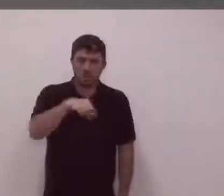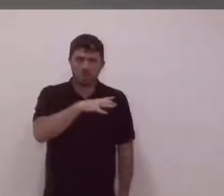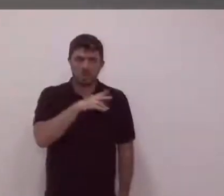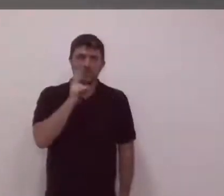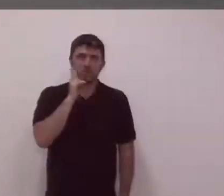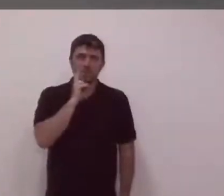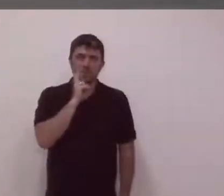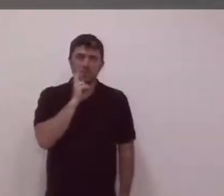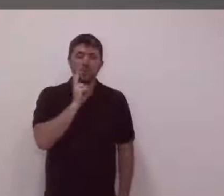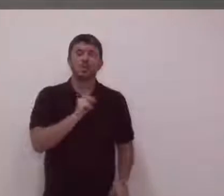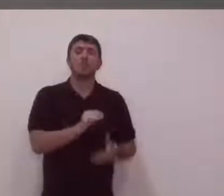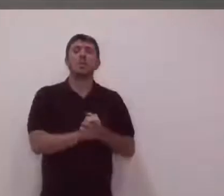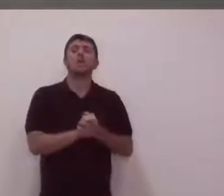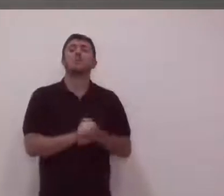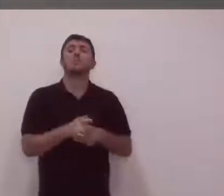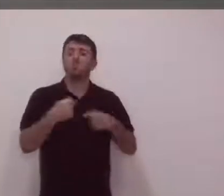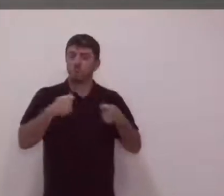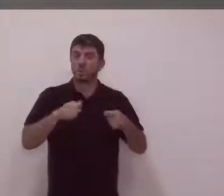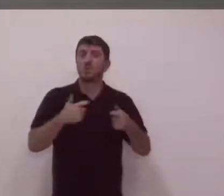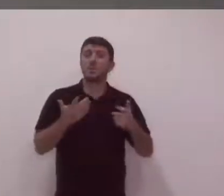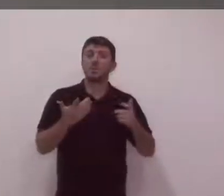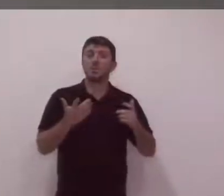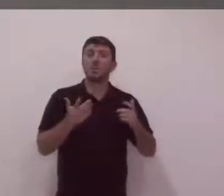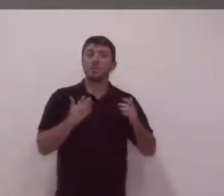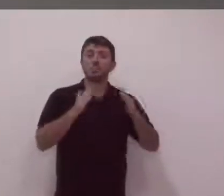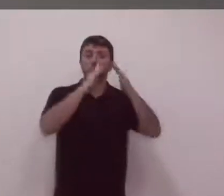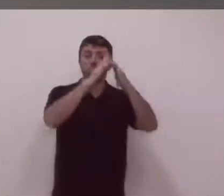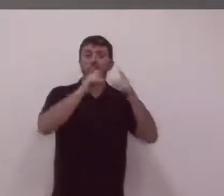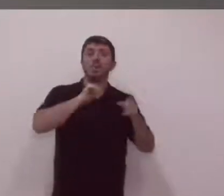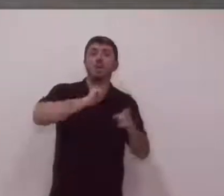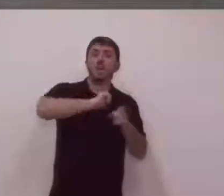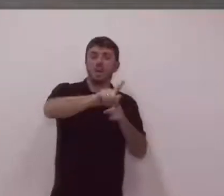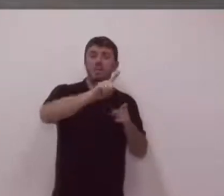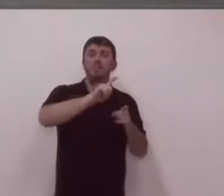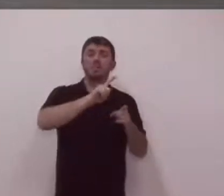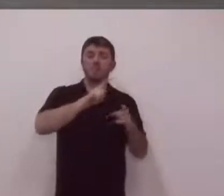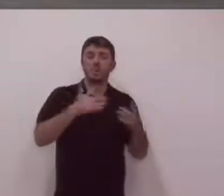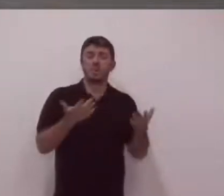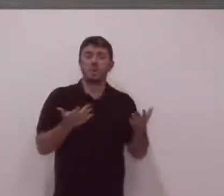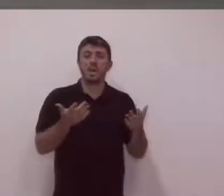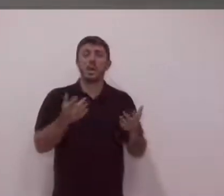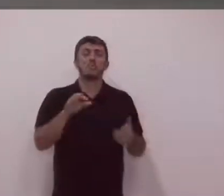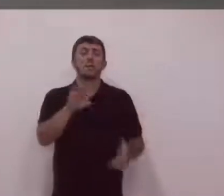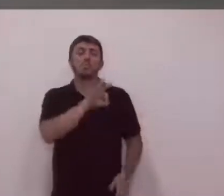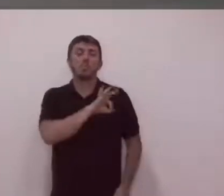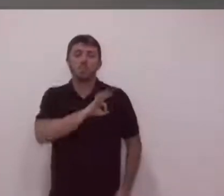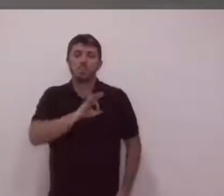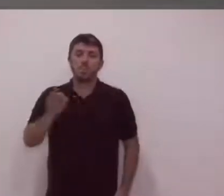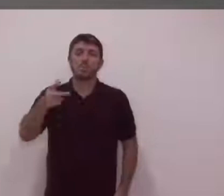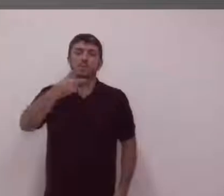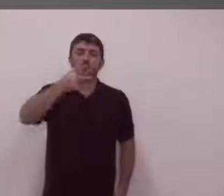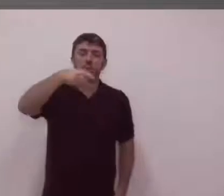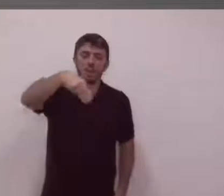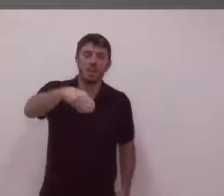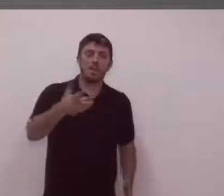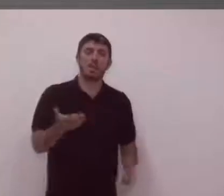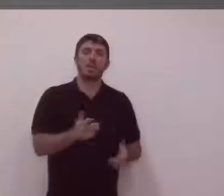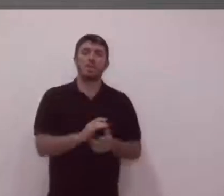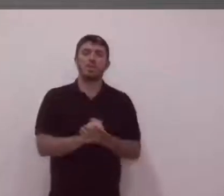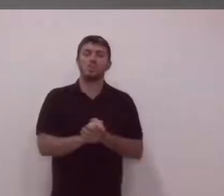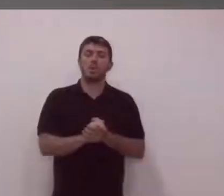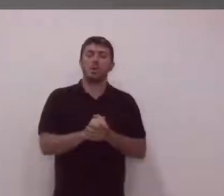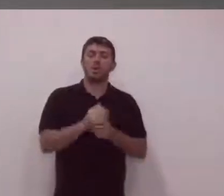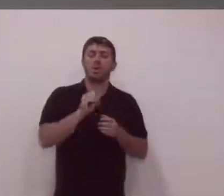valores também por exemplo para o poder judiciário que a gente paga para o seu trabalho isso tem infelizmente quisesse nós que o estado bancasse